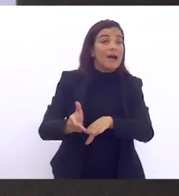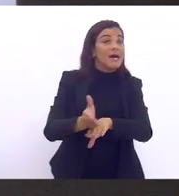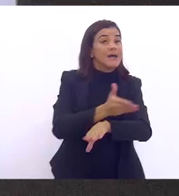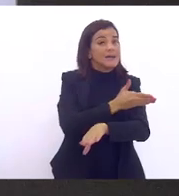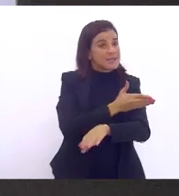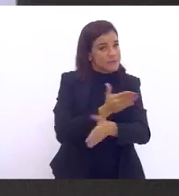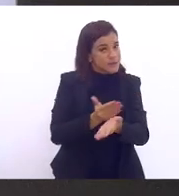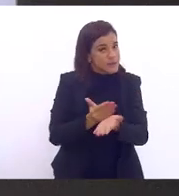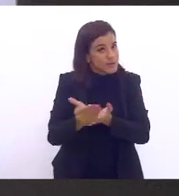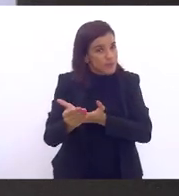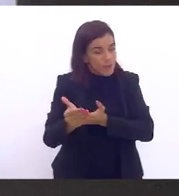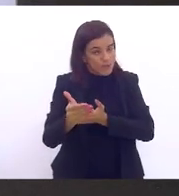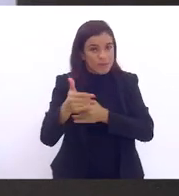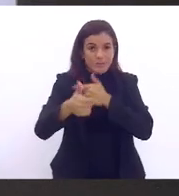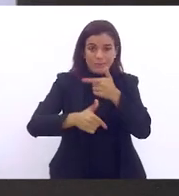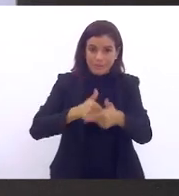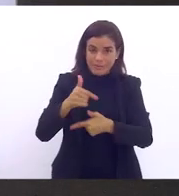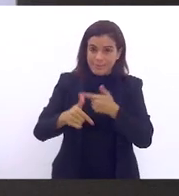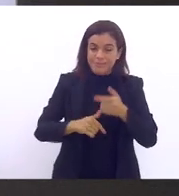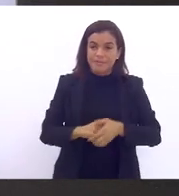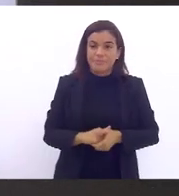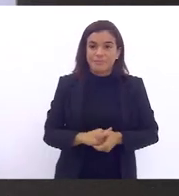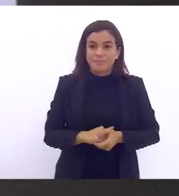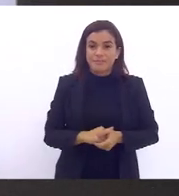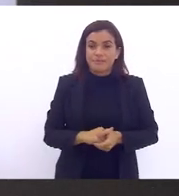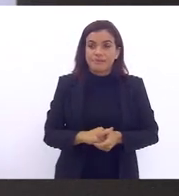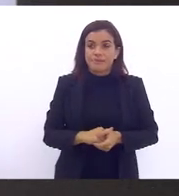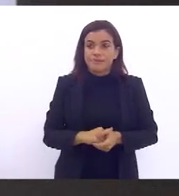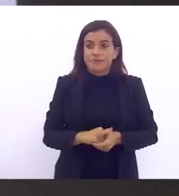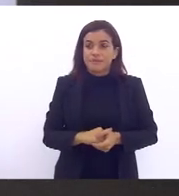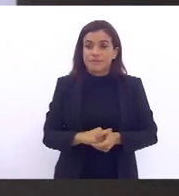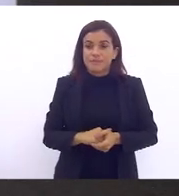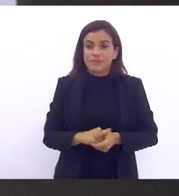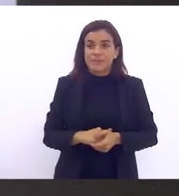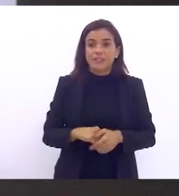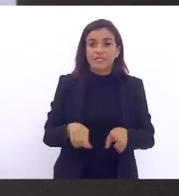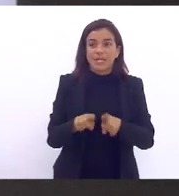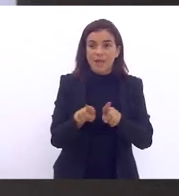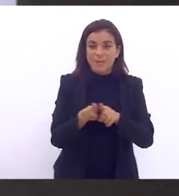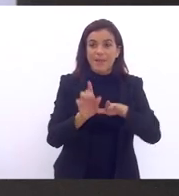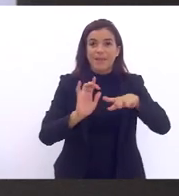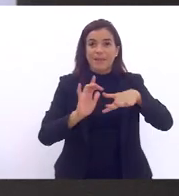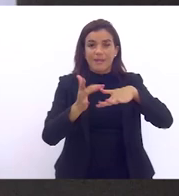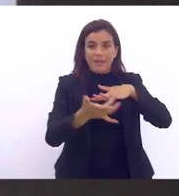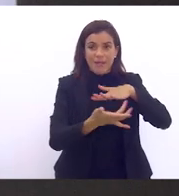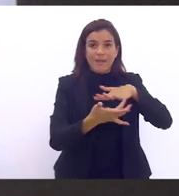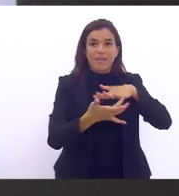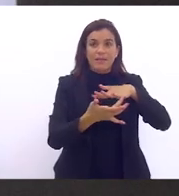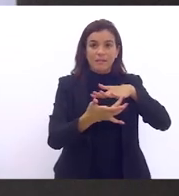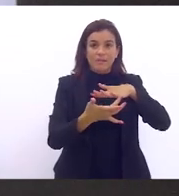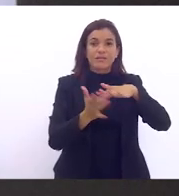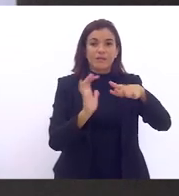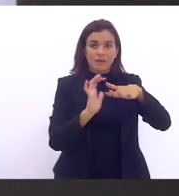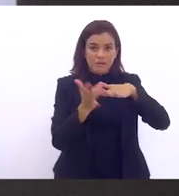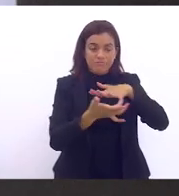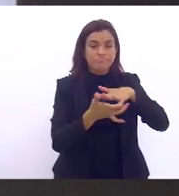do início da operação Ah nós também fomos pras redes sociais então nós tivemos publicações em portais e redes